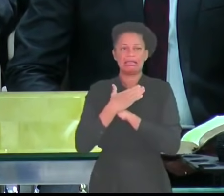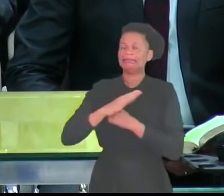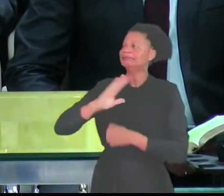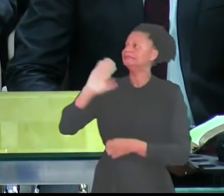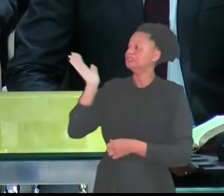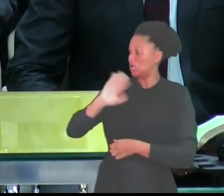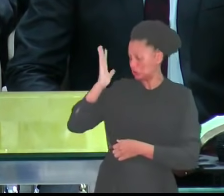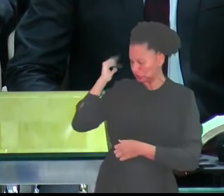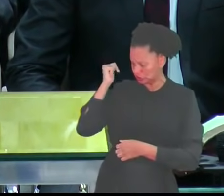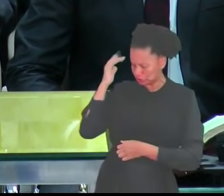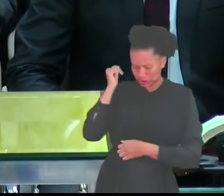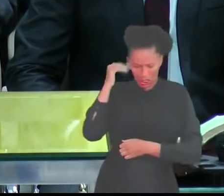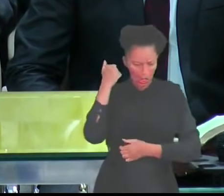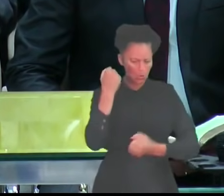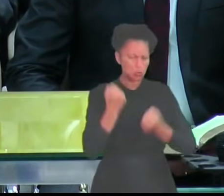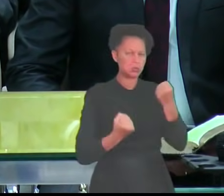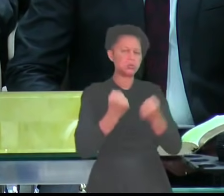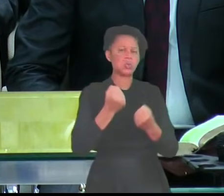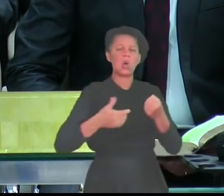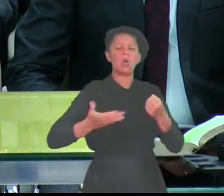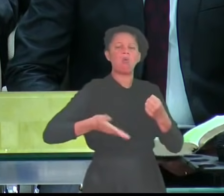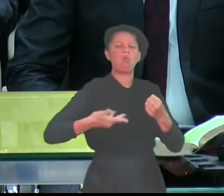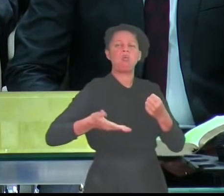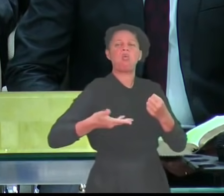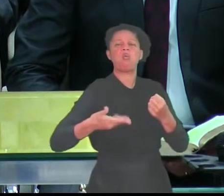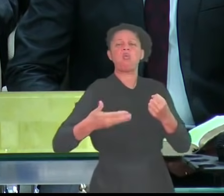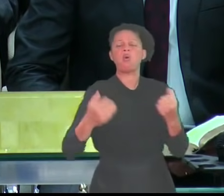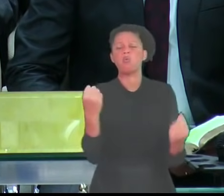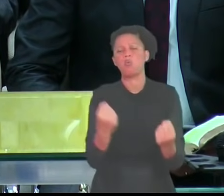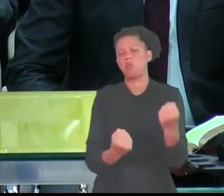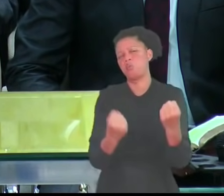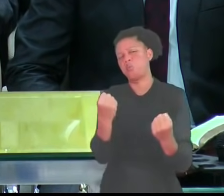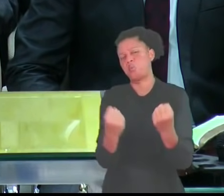eu dirijo. Eu dirijo até...